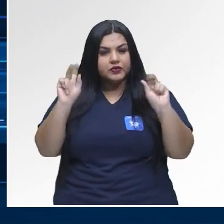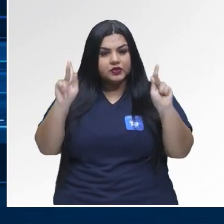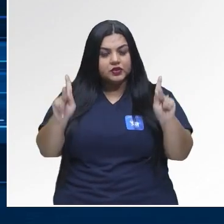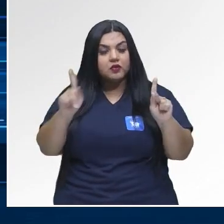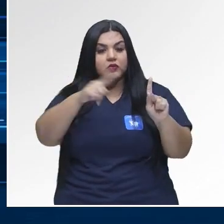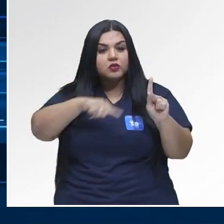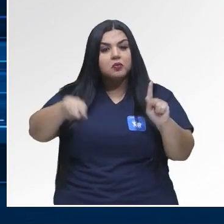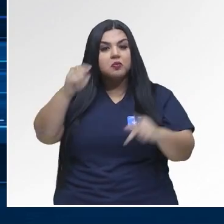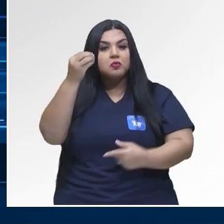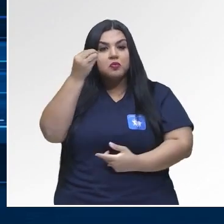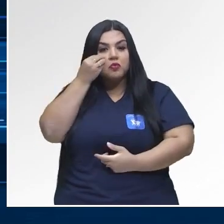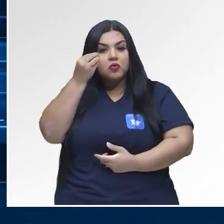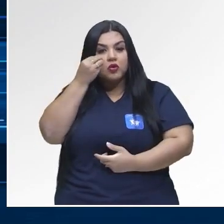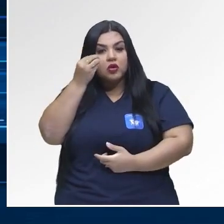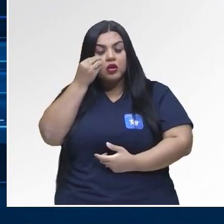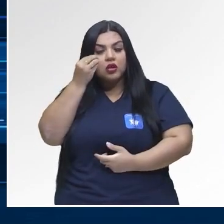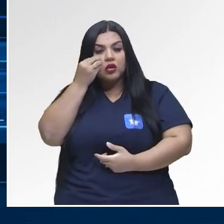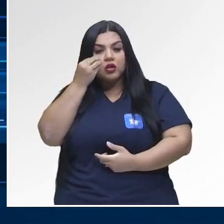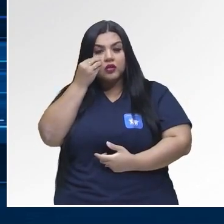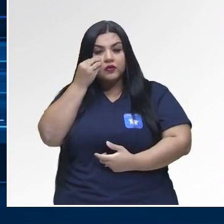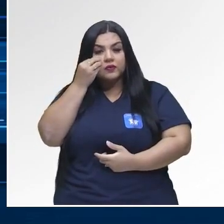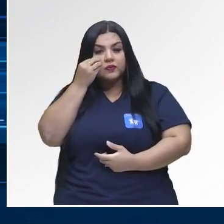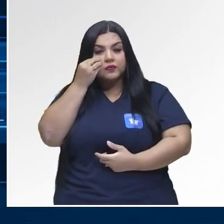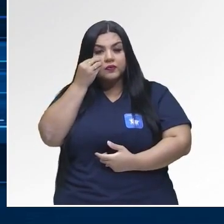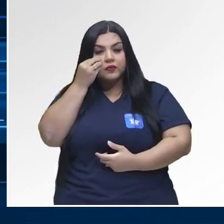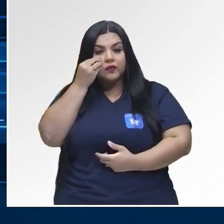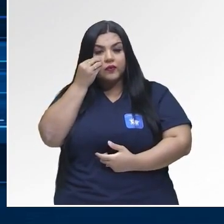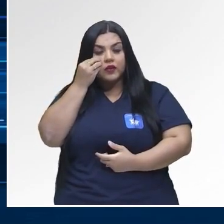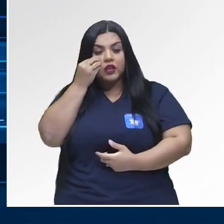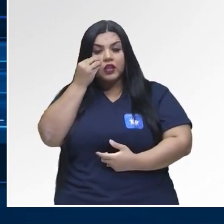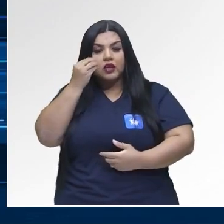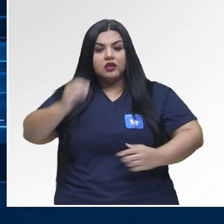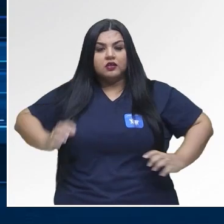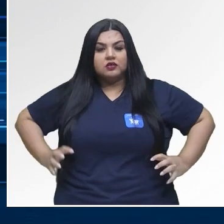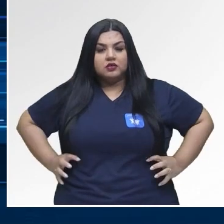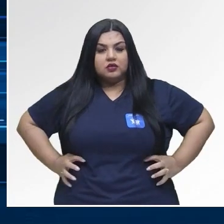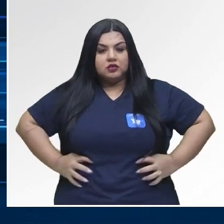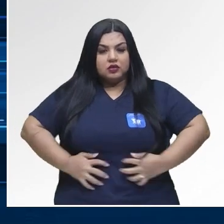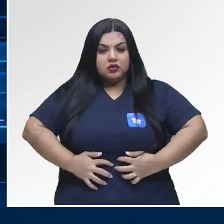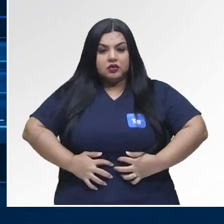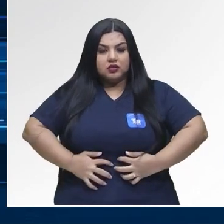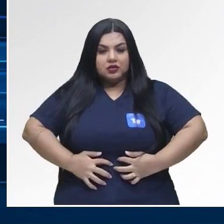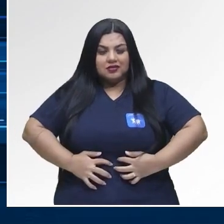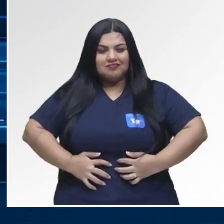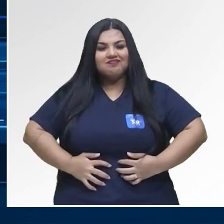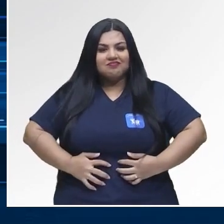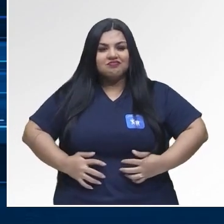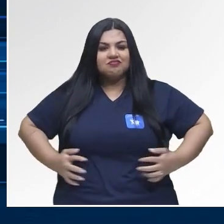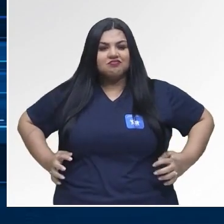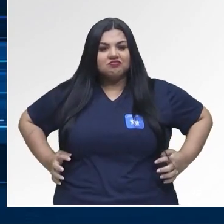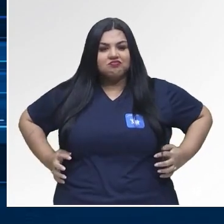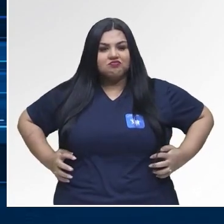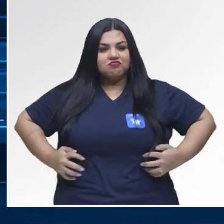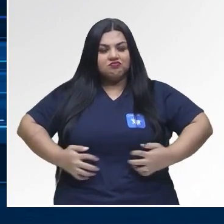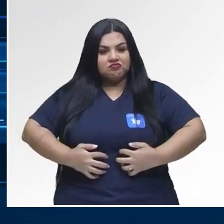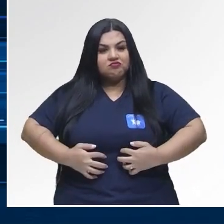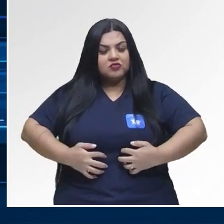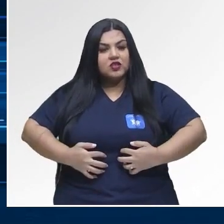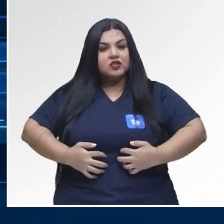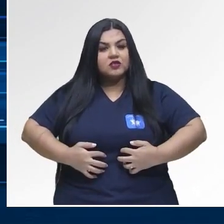podem ver que os pulmões estão circundados aqui pelas costelas, né? Podemos observar aqui o corte